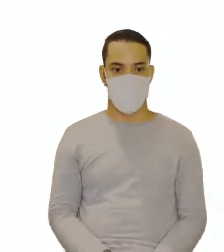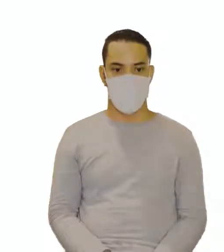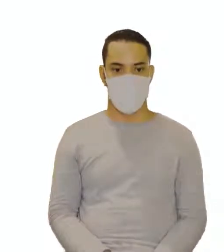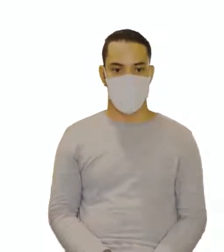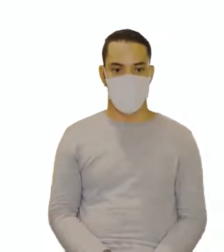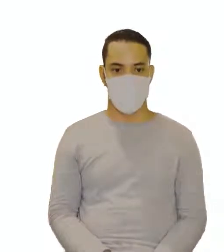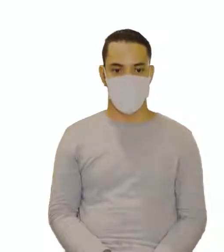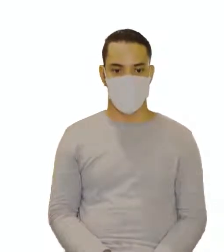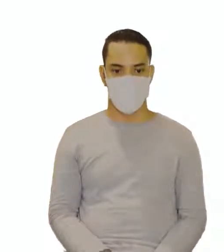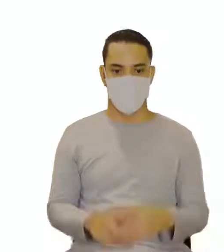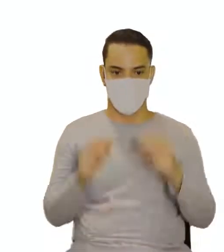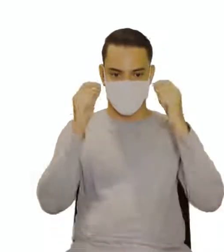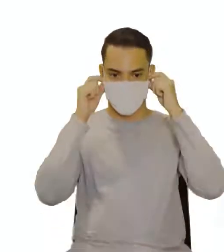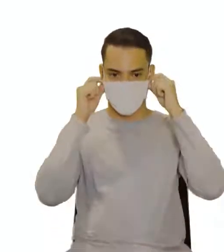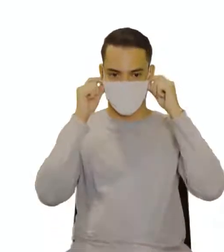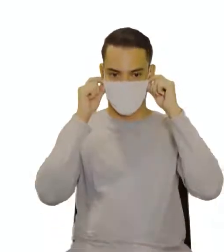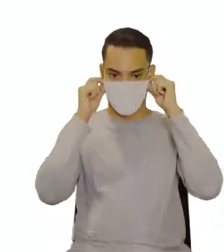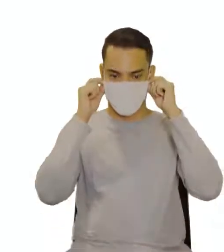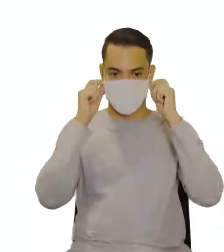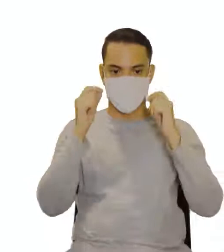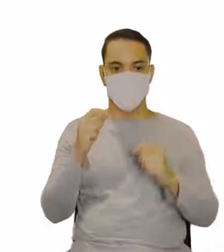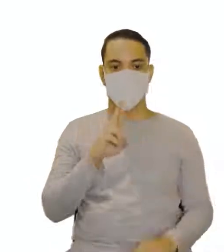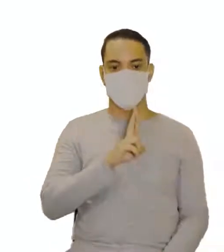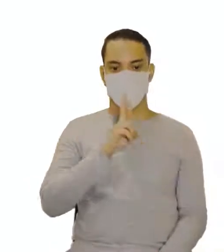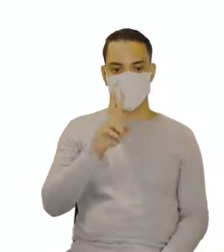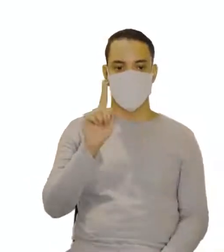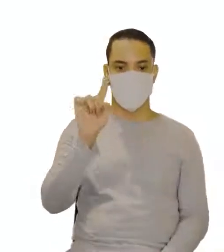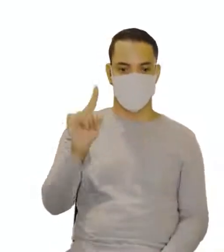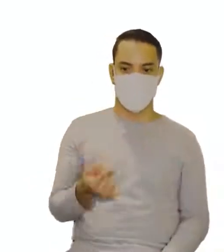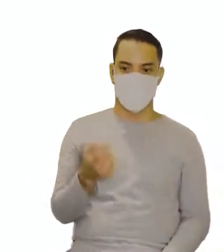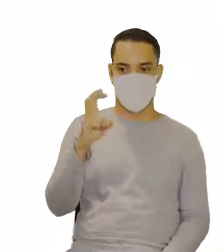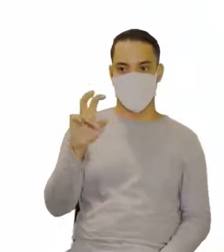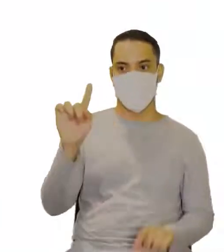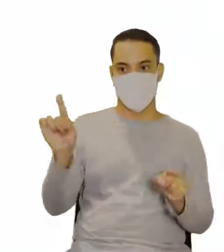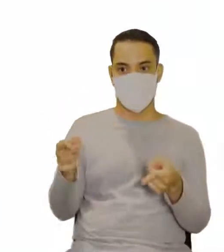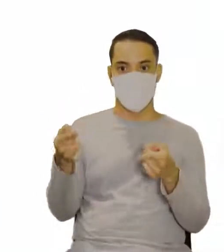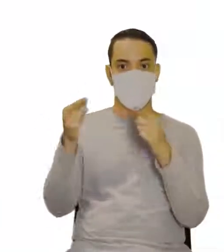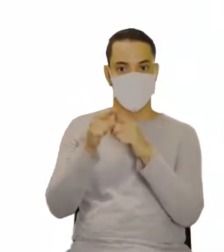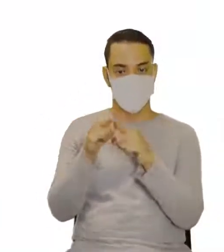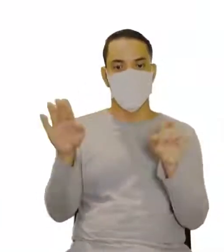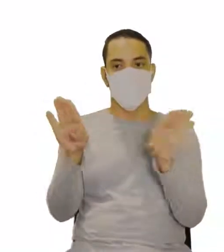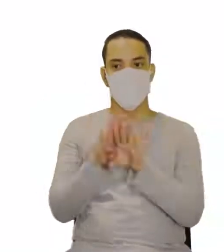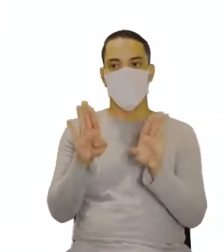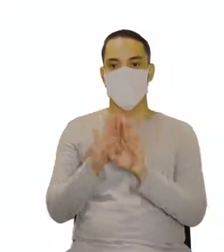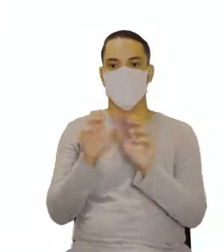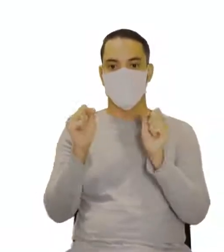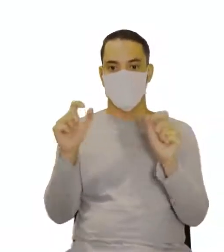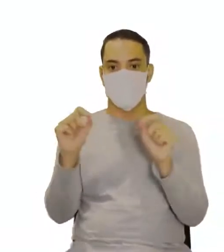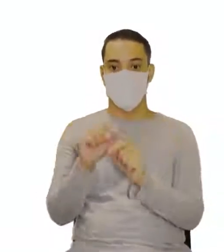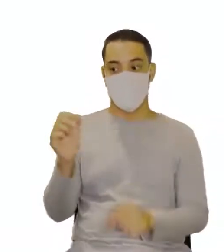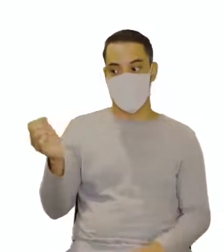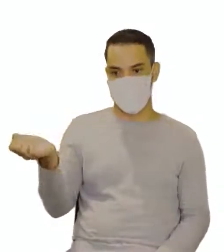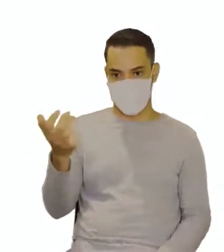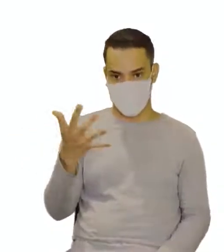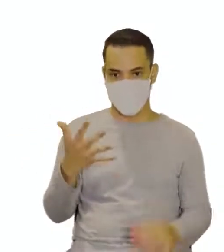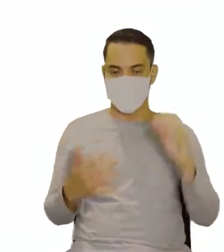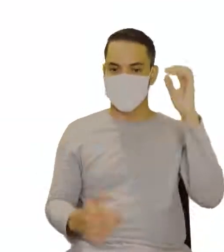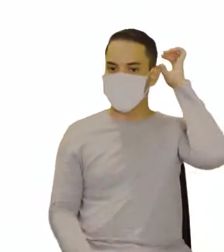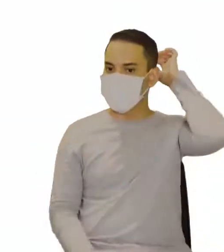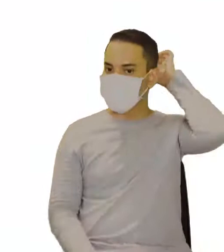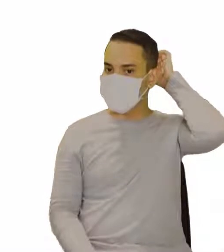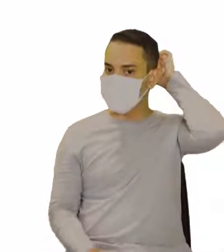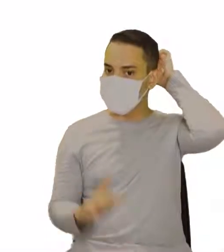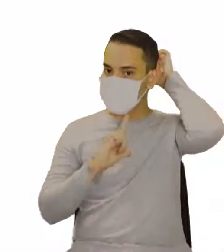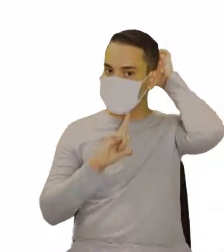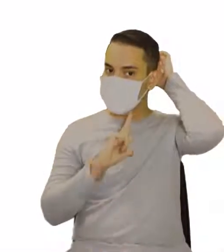Nesse caso aqui, 1,5 ohms, ok? E nós podemos fazer uma nova figura. Tá aqui, ó, o